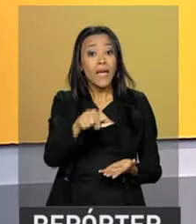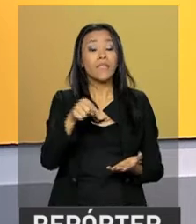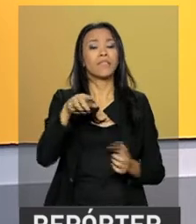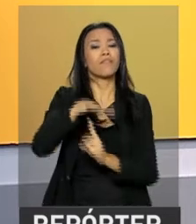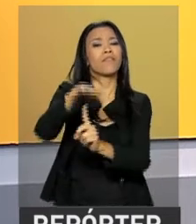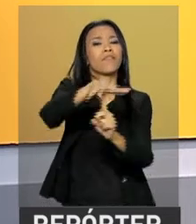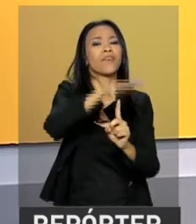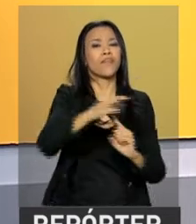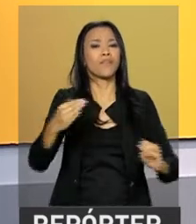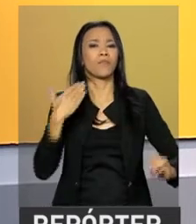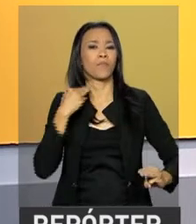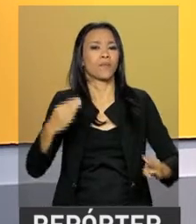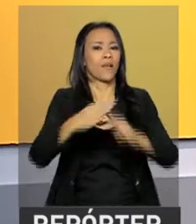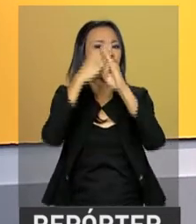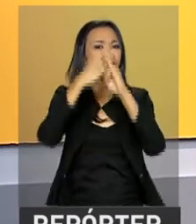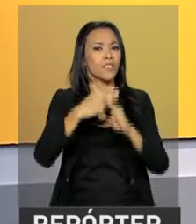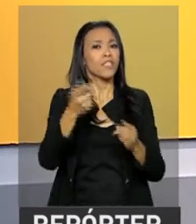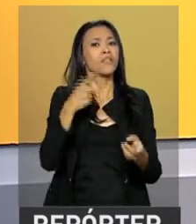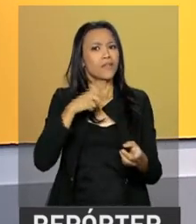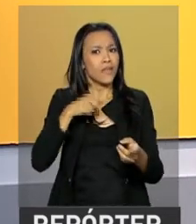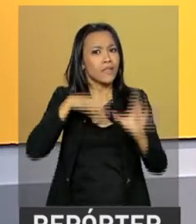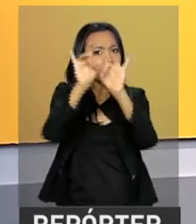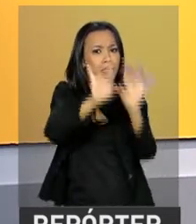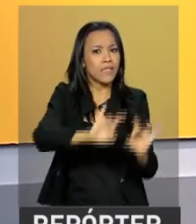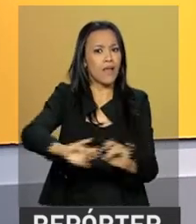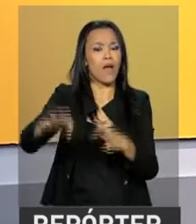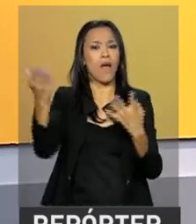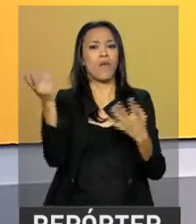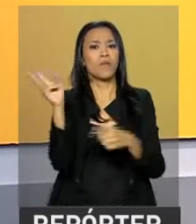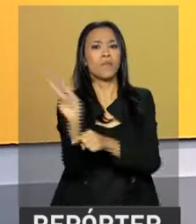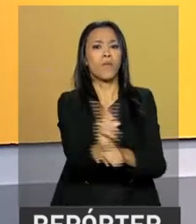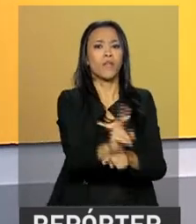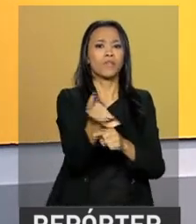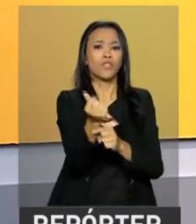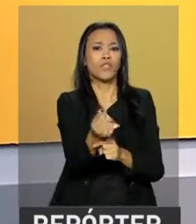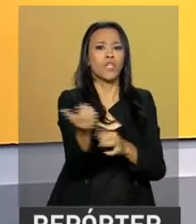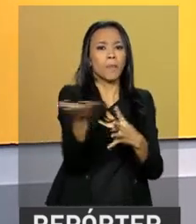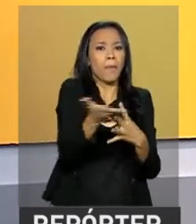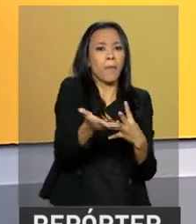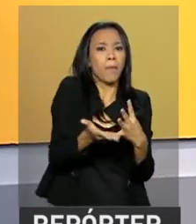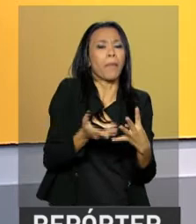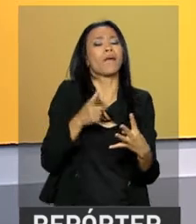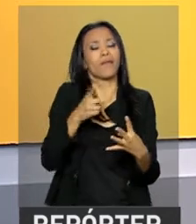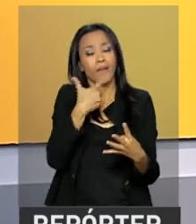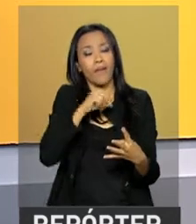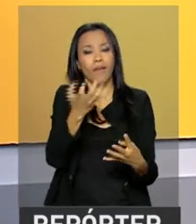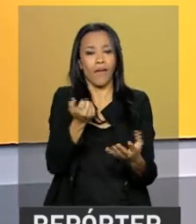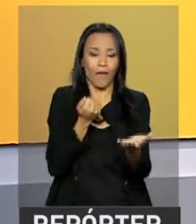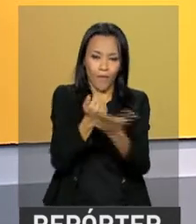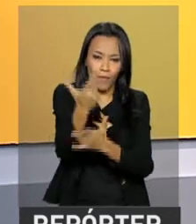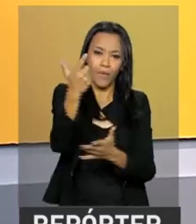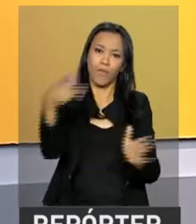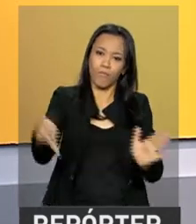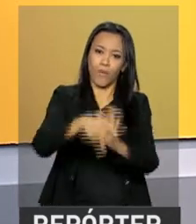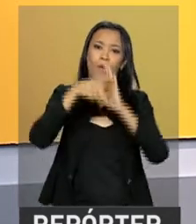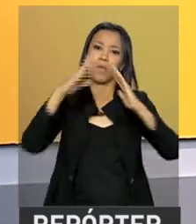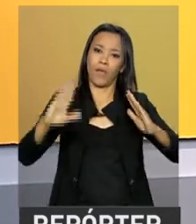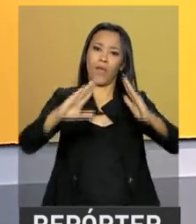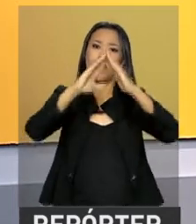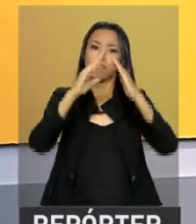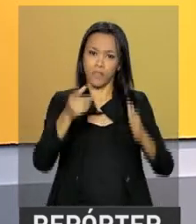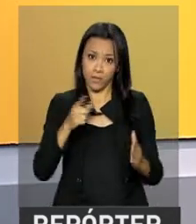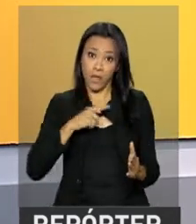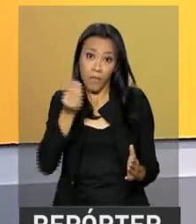têm condições especiais de financiamento para quem quer adquirir a casa própria e permite a simulação